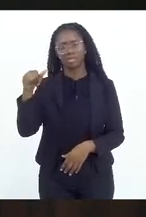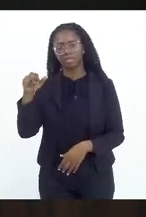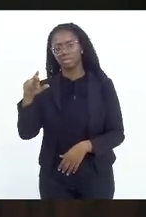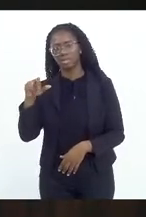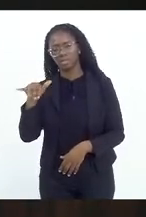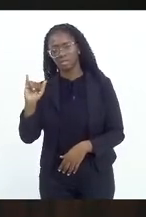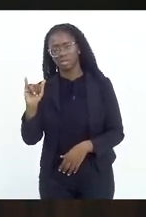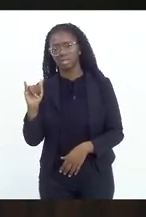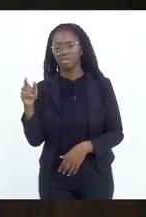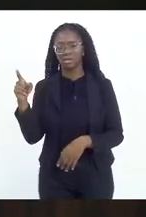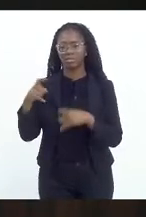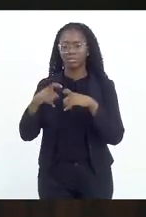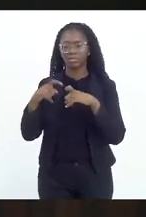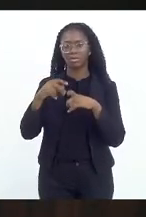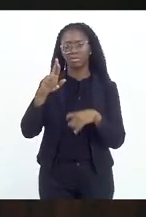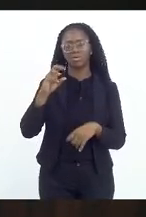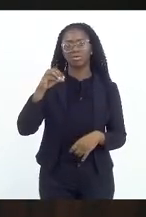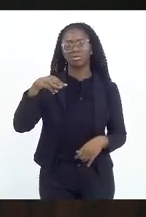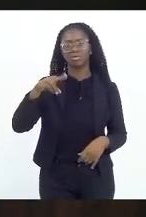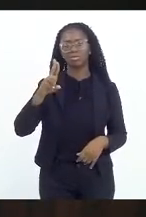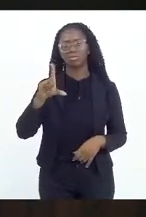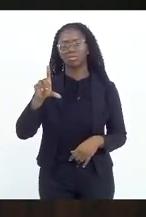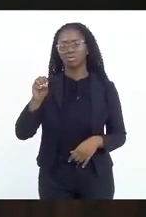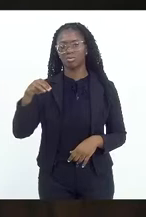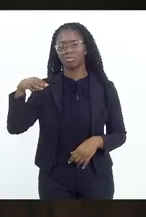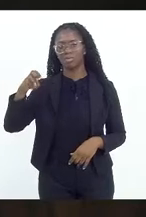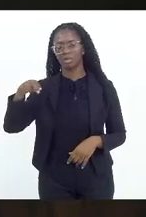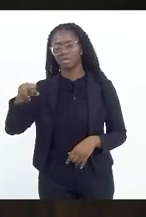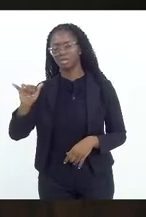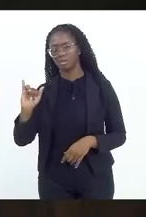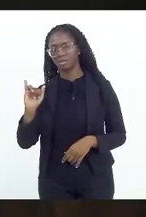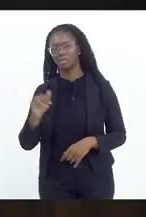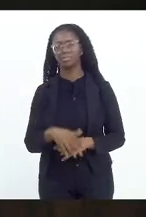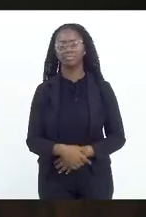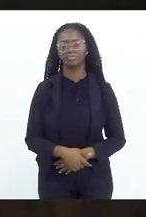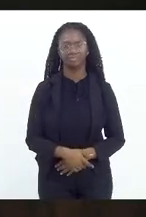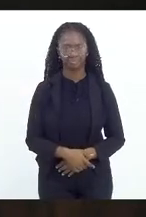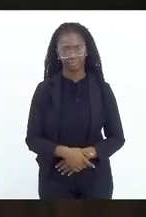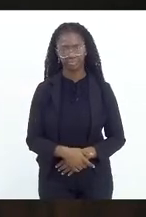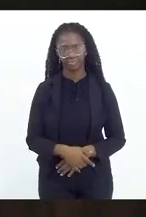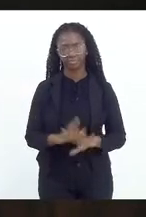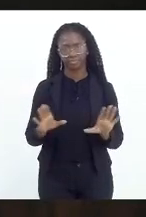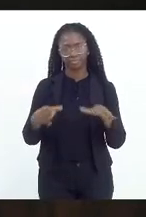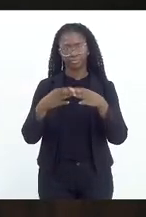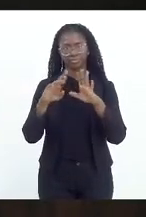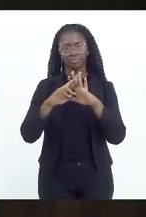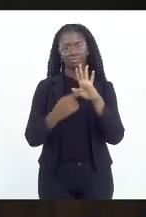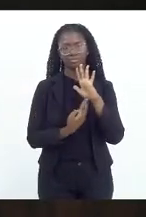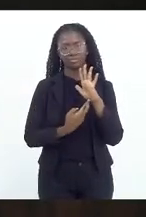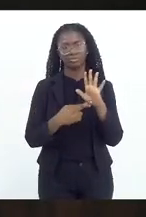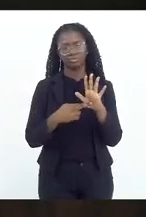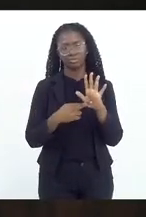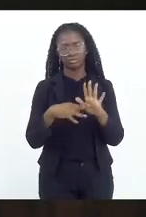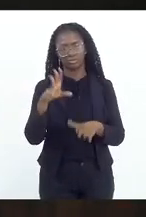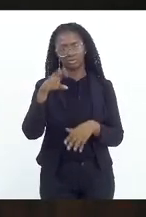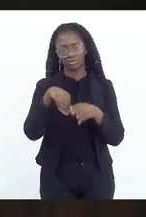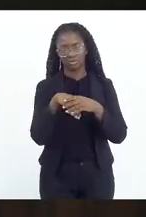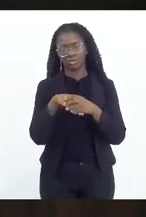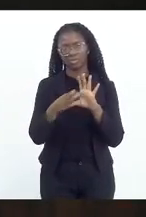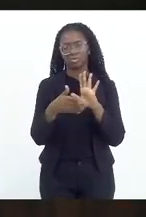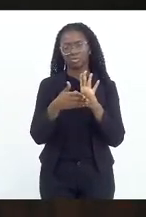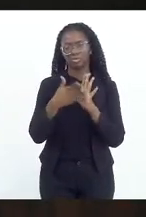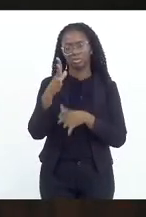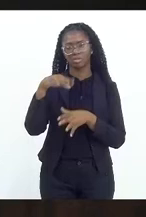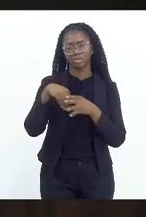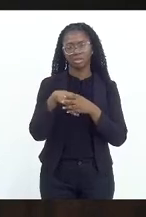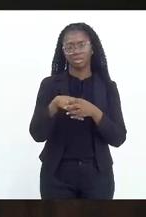cirurgião plástico Rômulo Mene. Parecer da Comissão de Normas Internas e Proposições Externas é favorável.